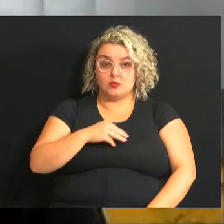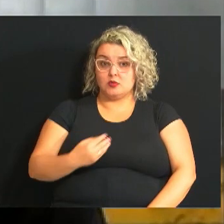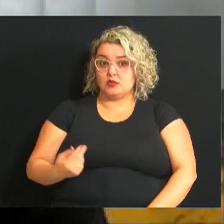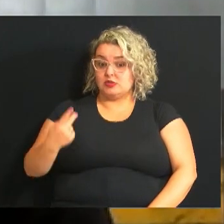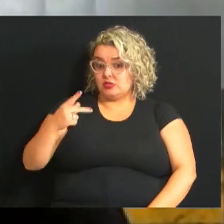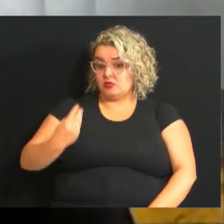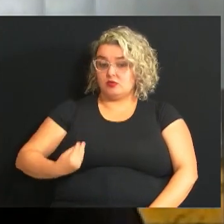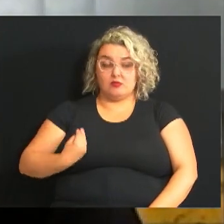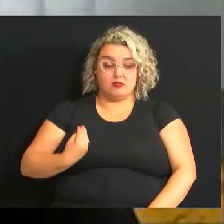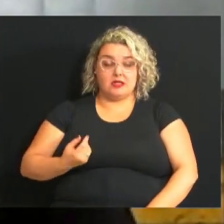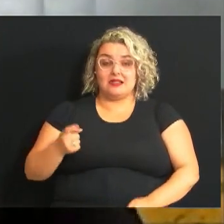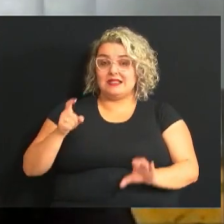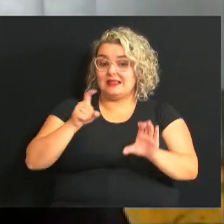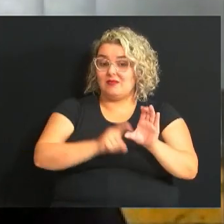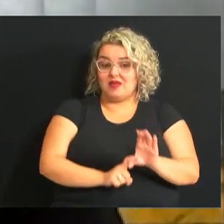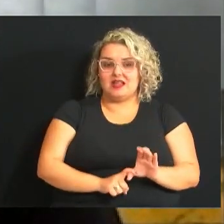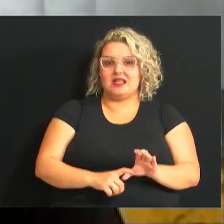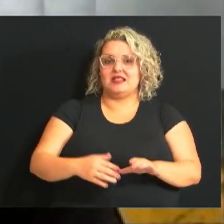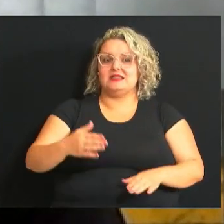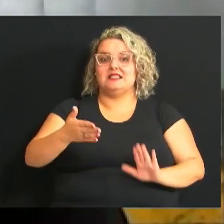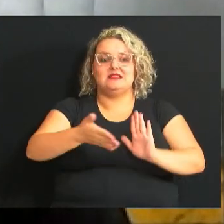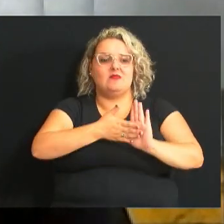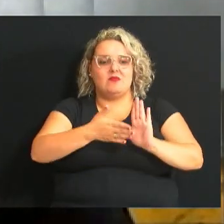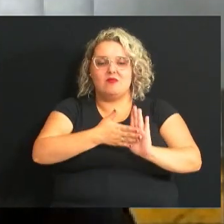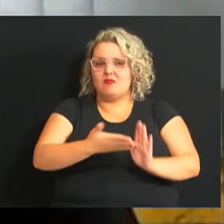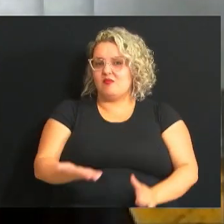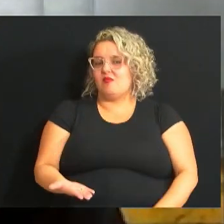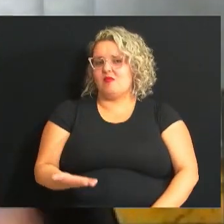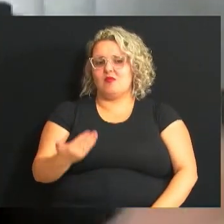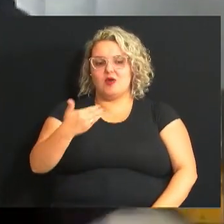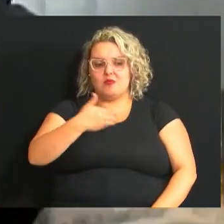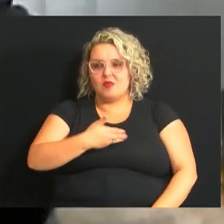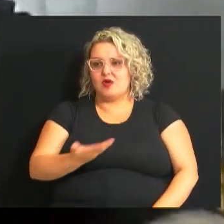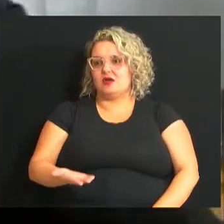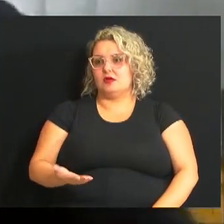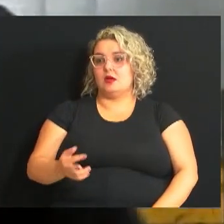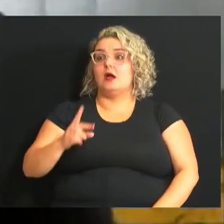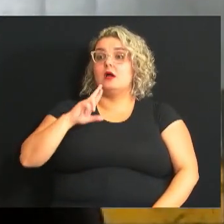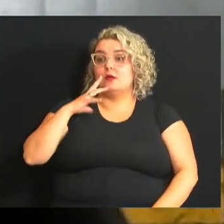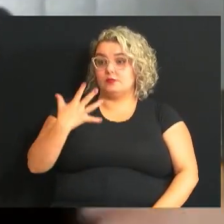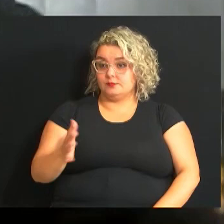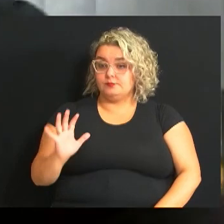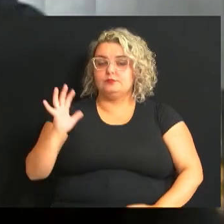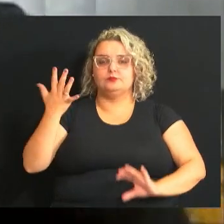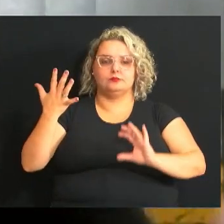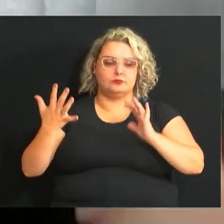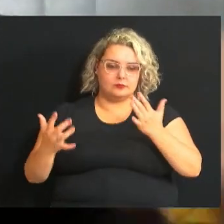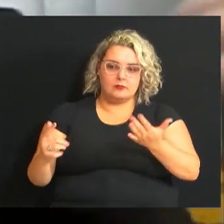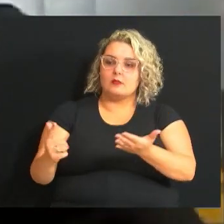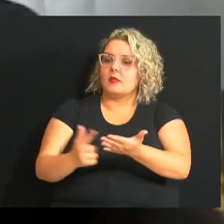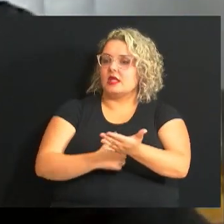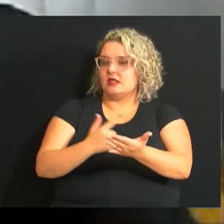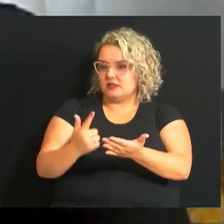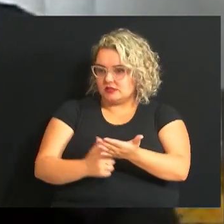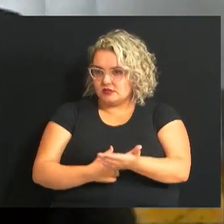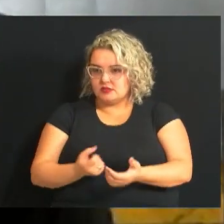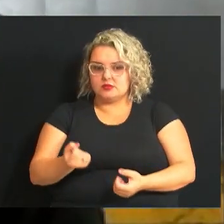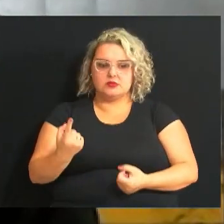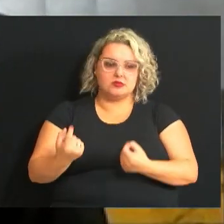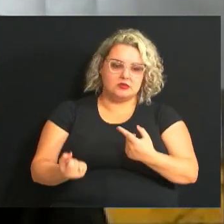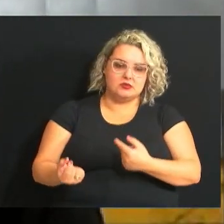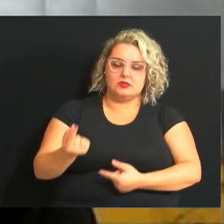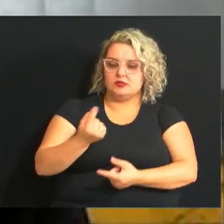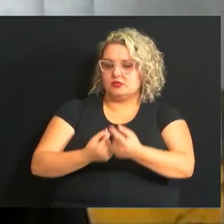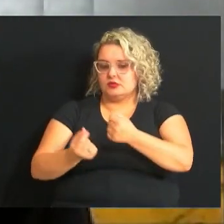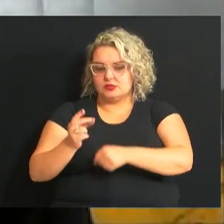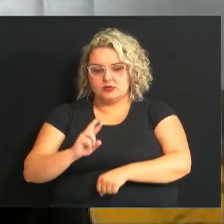esse propósito, os resultados começaram a acontecer na minha vida, através de livros, através de eu buscar recursos, através de eu me